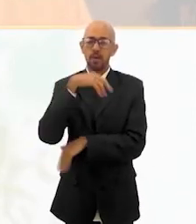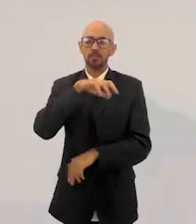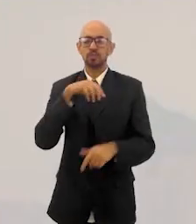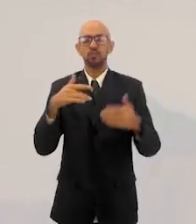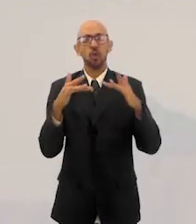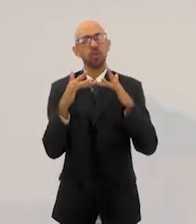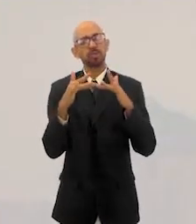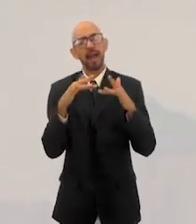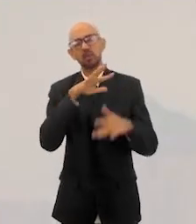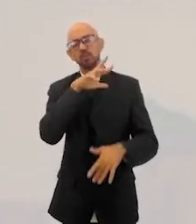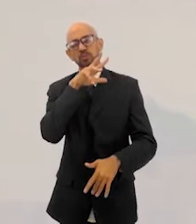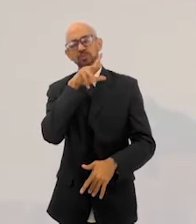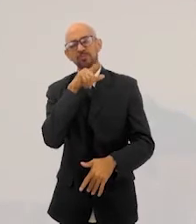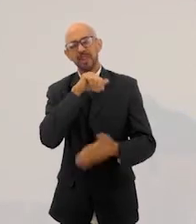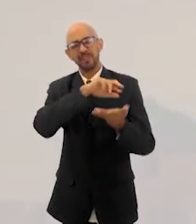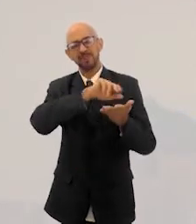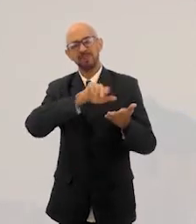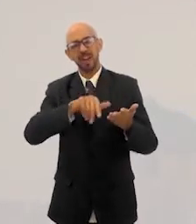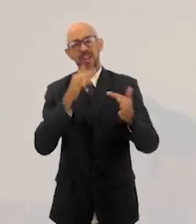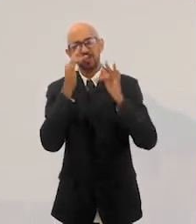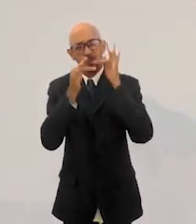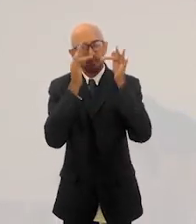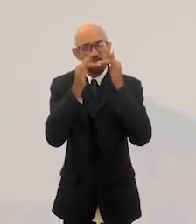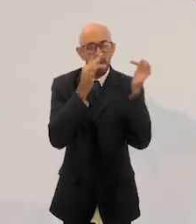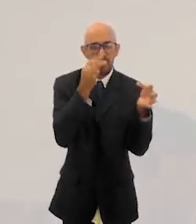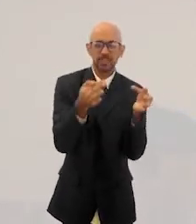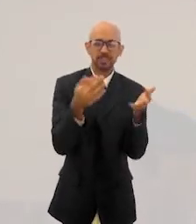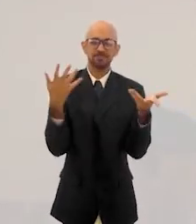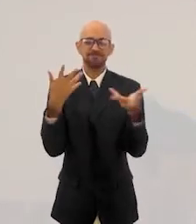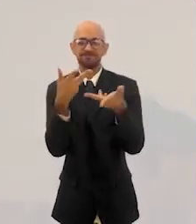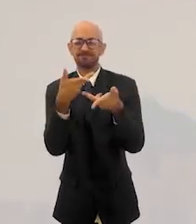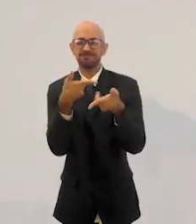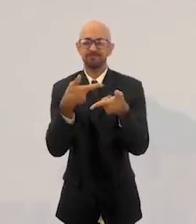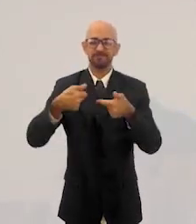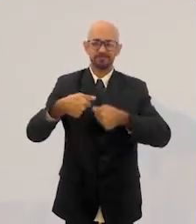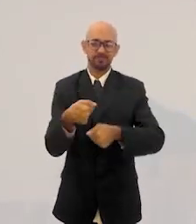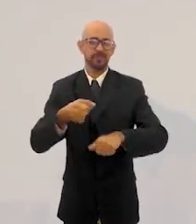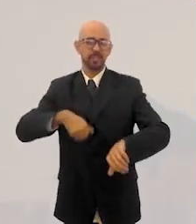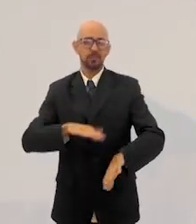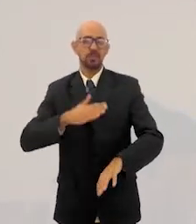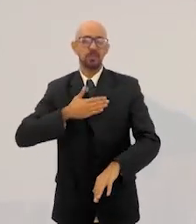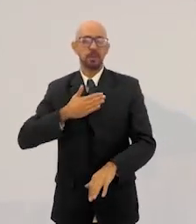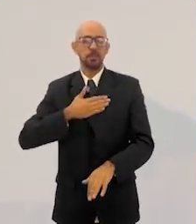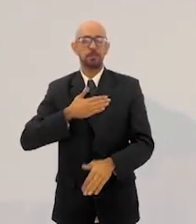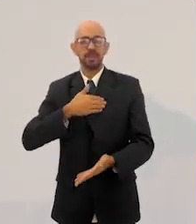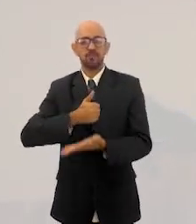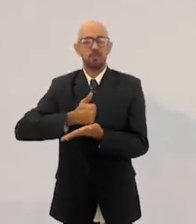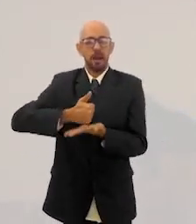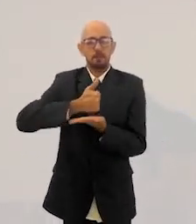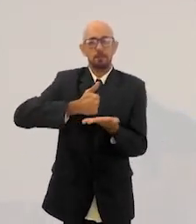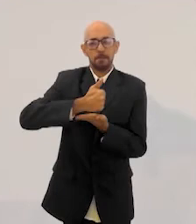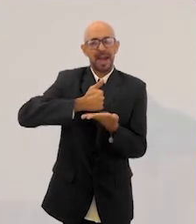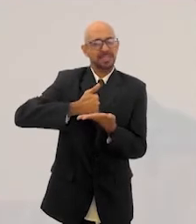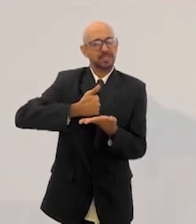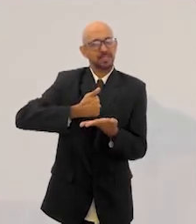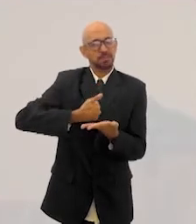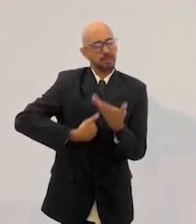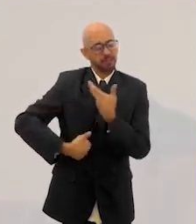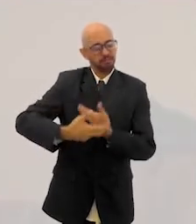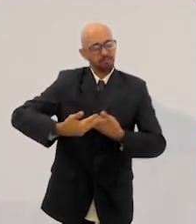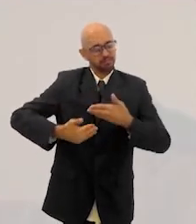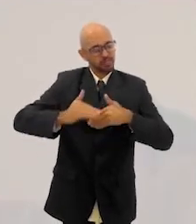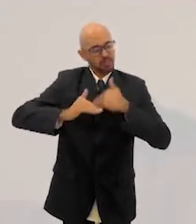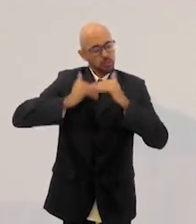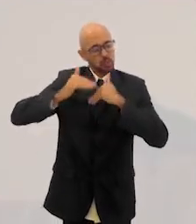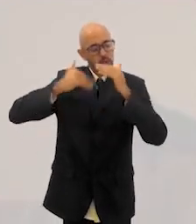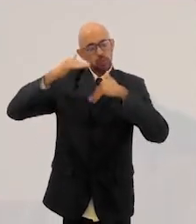fauna, com muita flora. E isso foi, assim, eu digo que foi uma base de formação hoje em